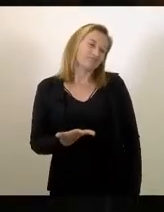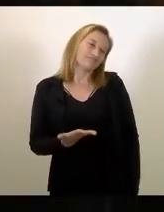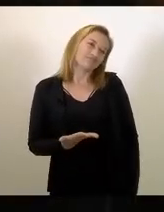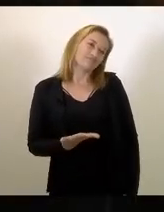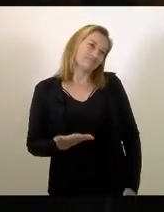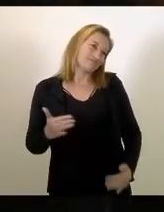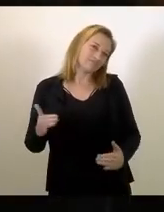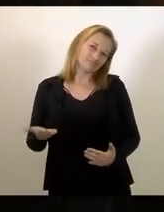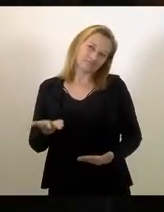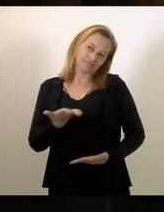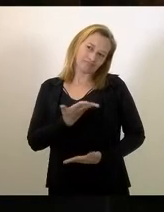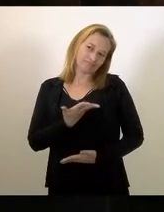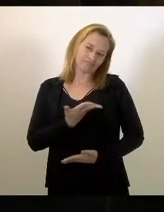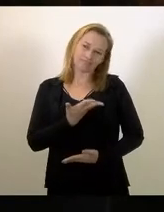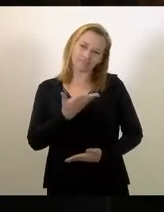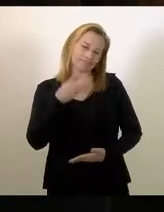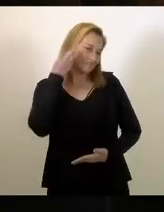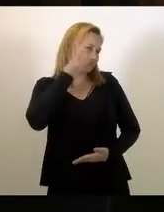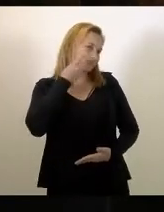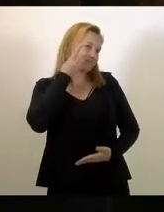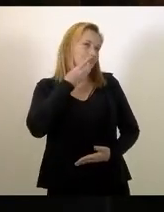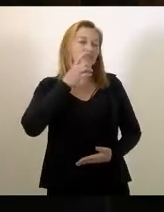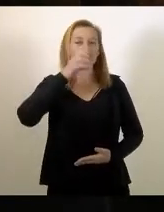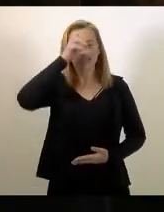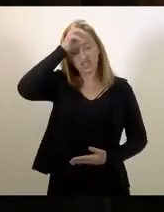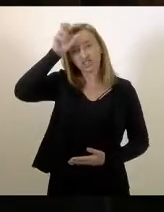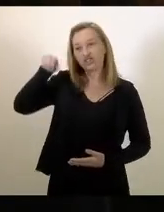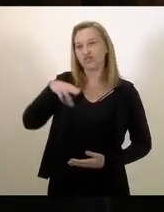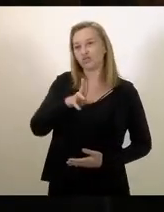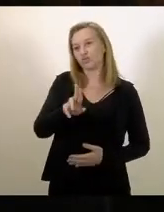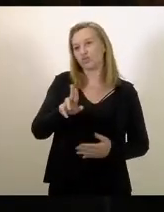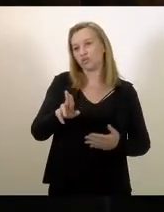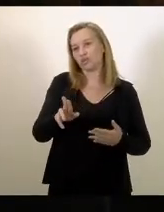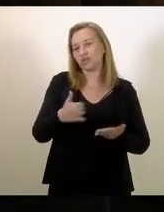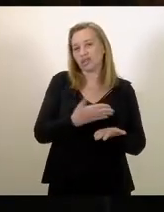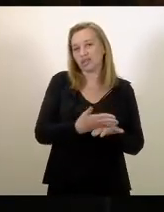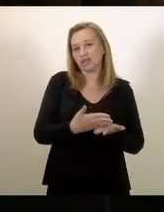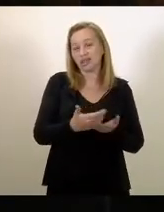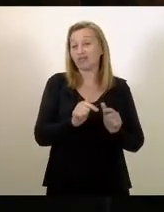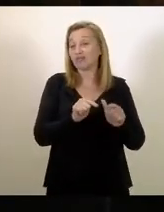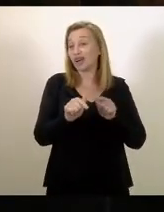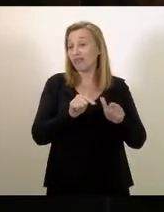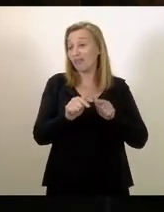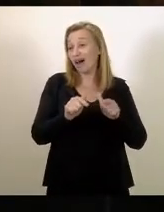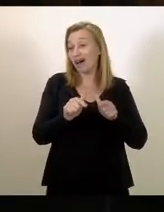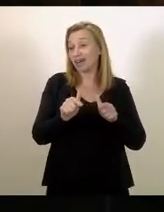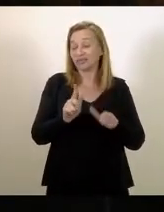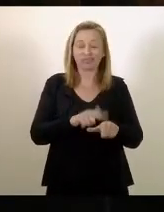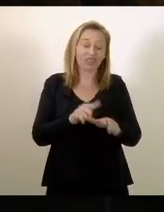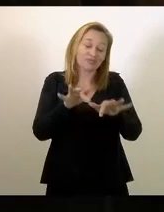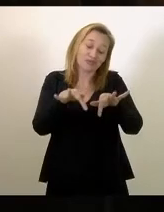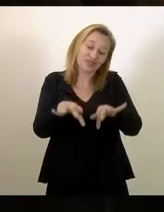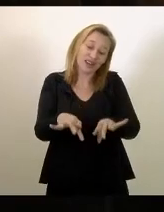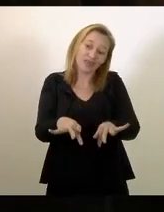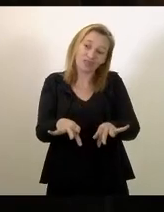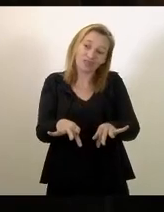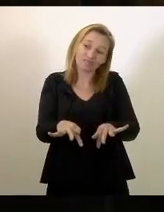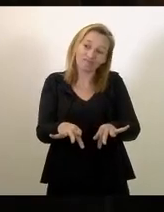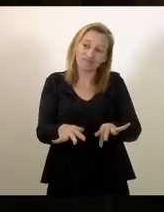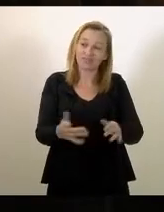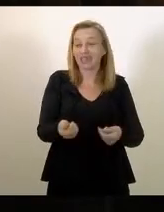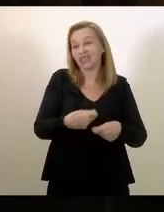deputada Tia Ju que preside os trabalhos do expediente final